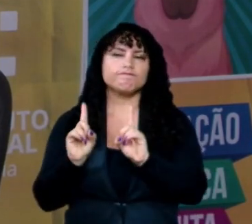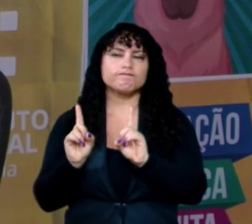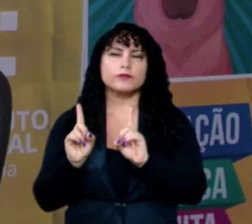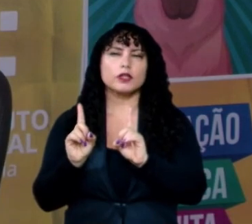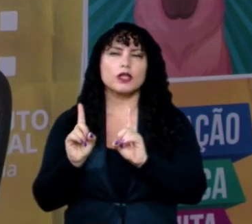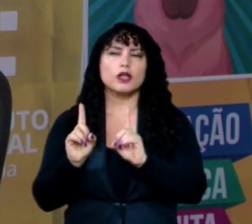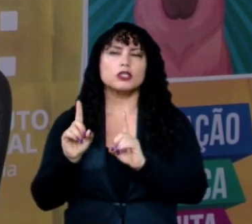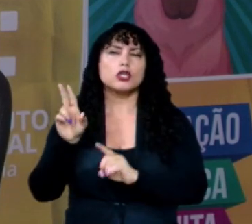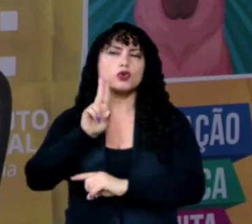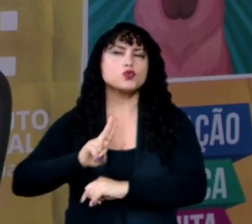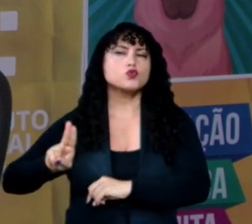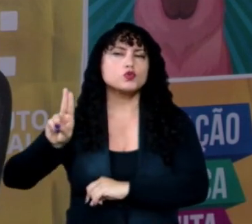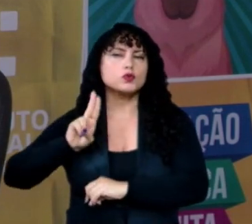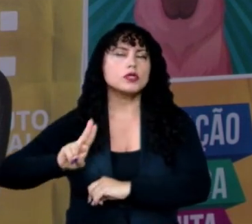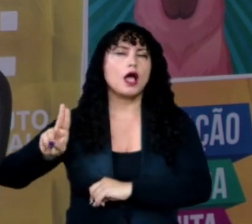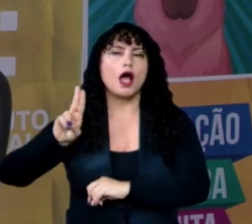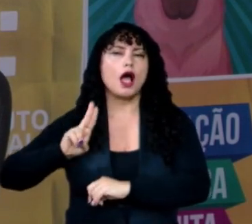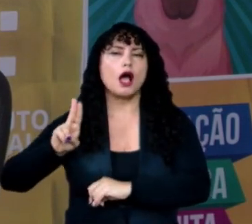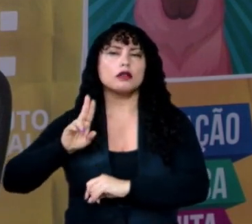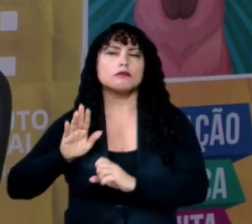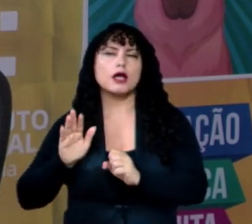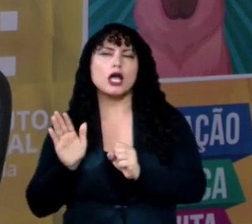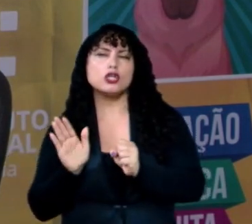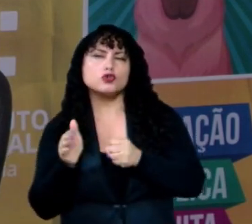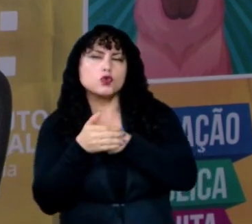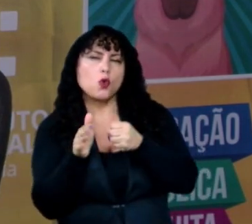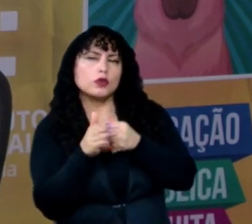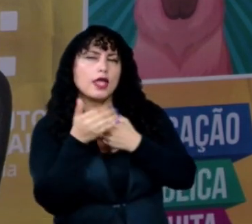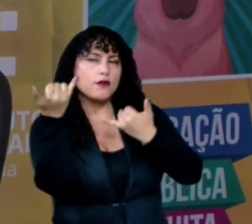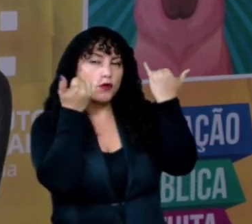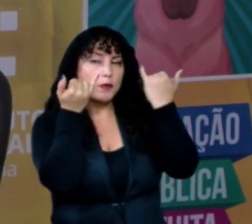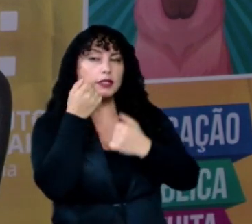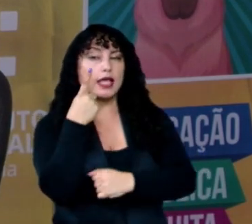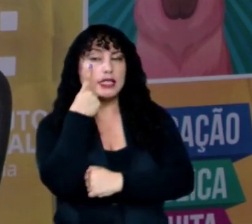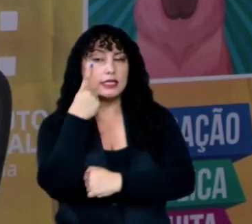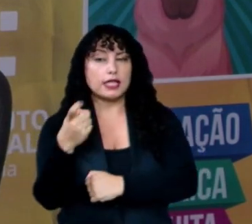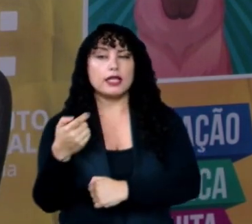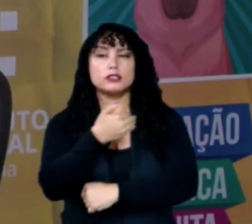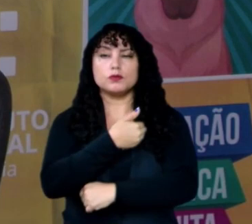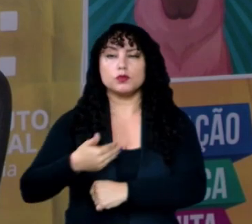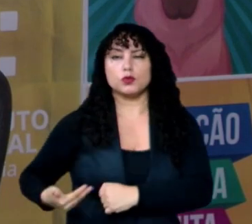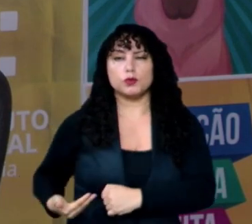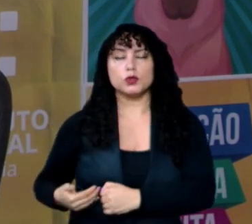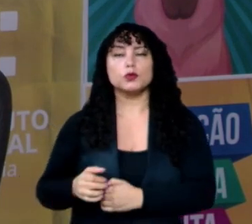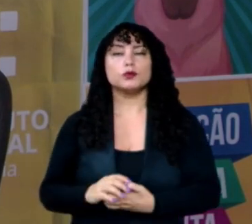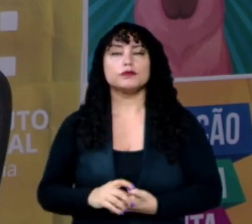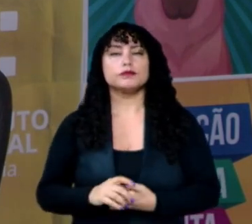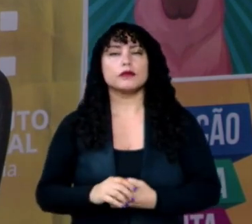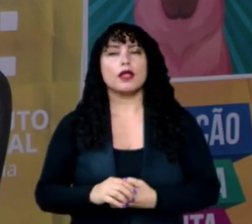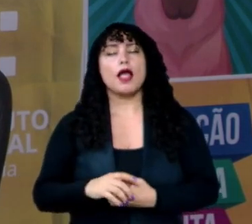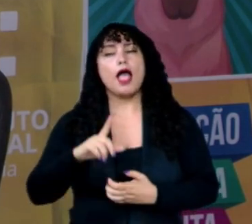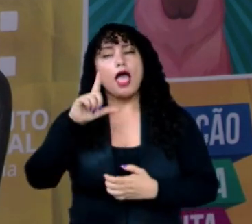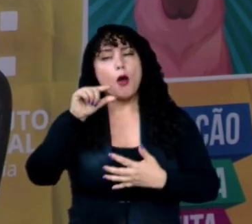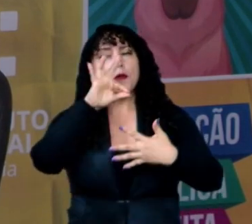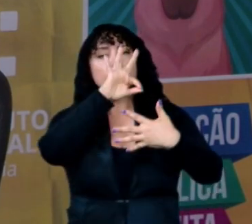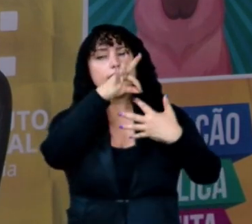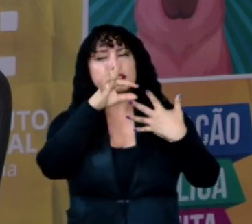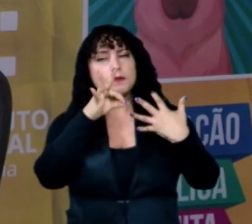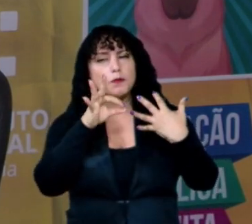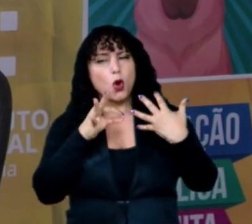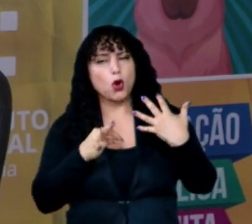isso seja usado para esconder informações que são de interesse público. Então, essa é uma das hipóteses,